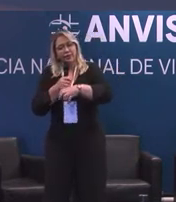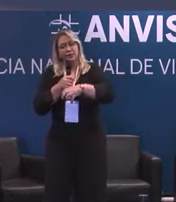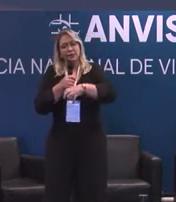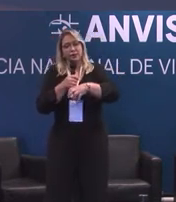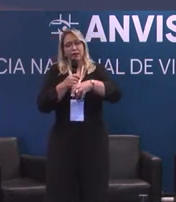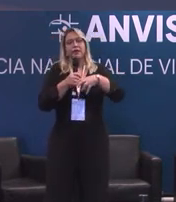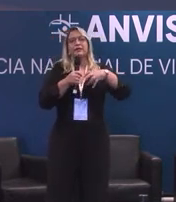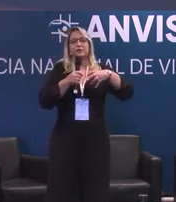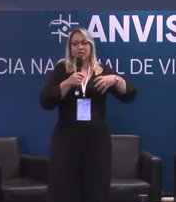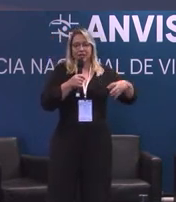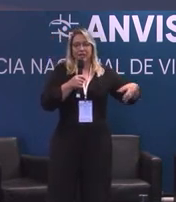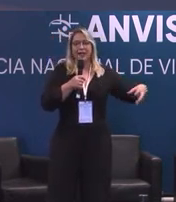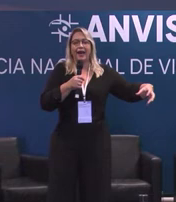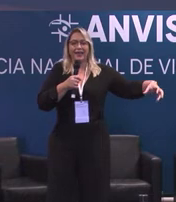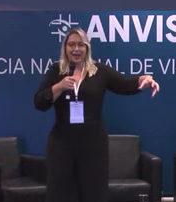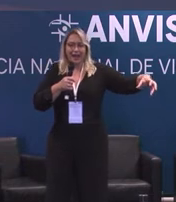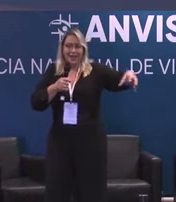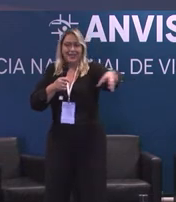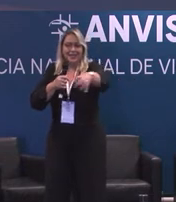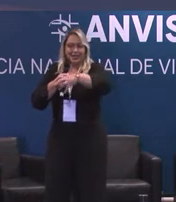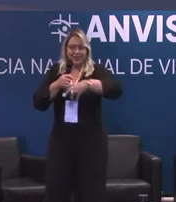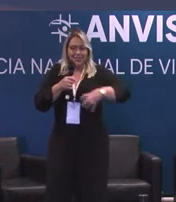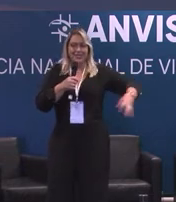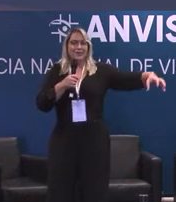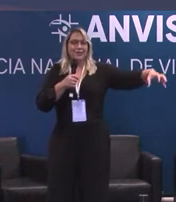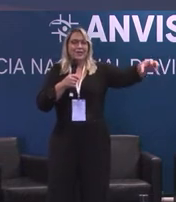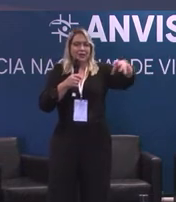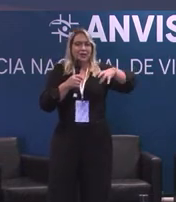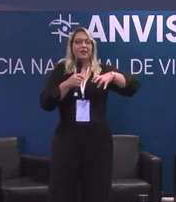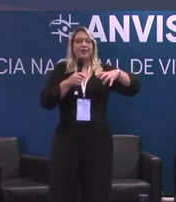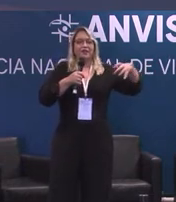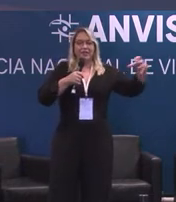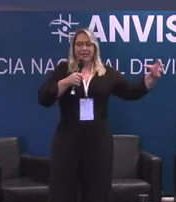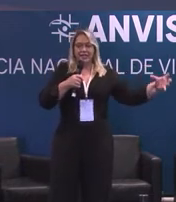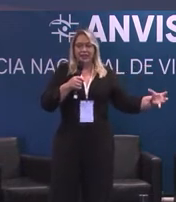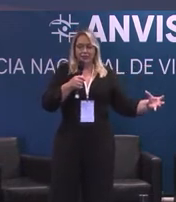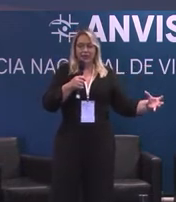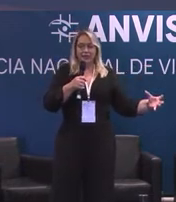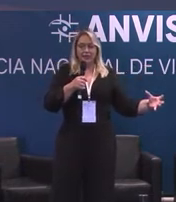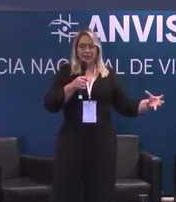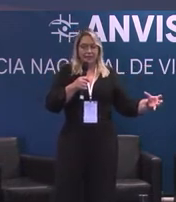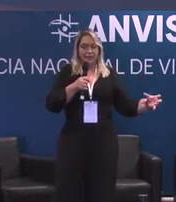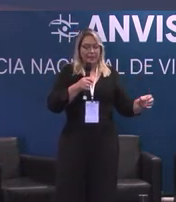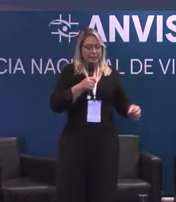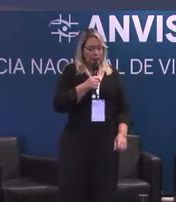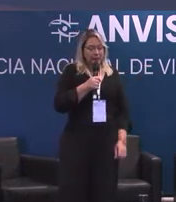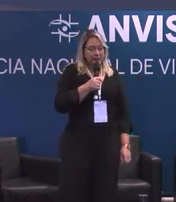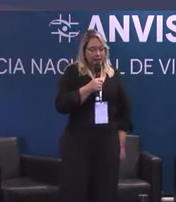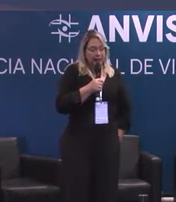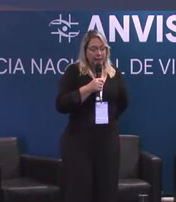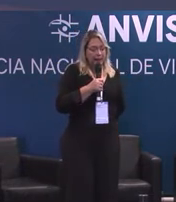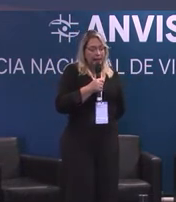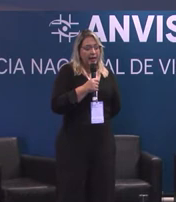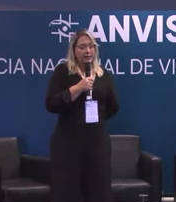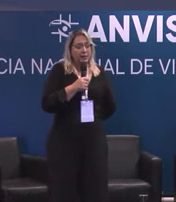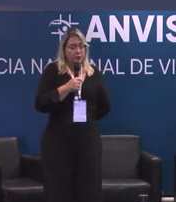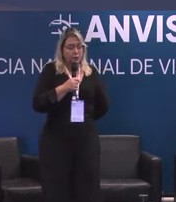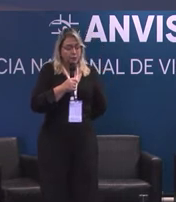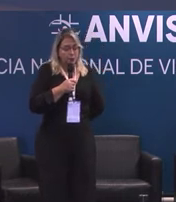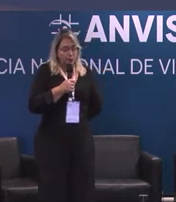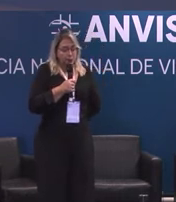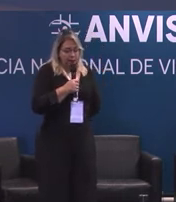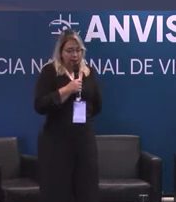risco. Isso, a gente, graças a Deus, a gente conseguiu fazer essa diferença. Né? Pode passar. E em relação aos